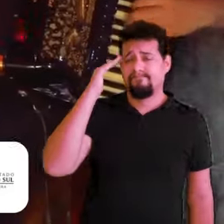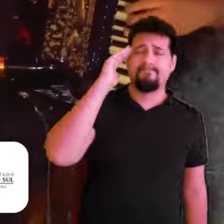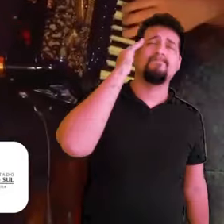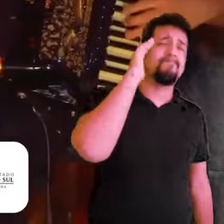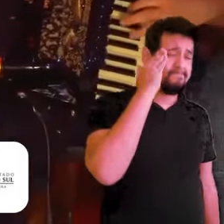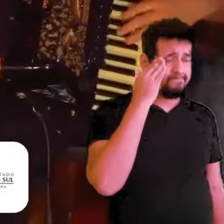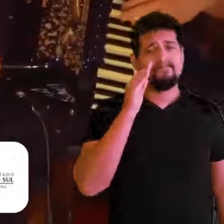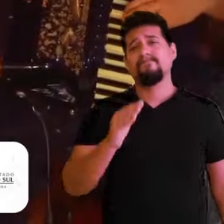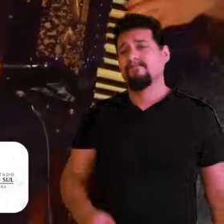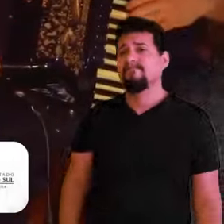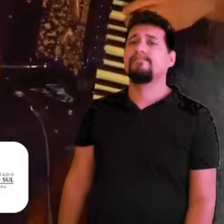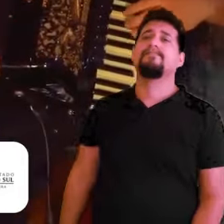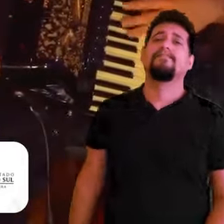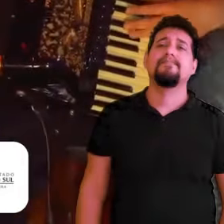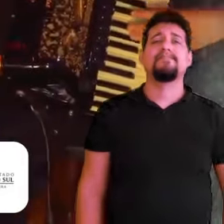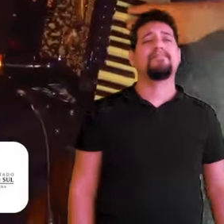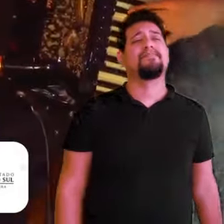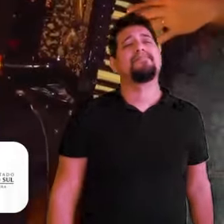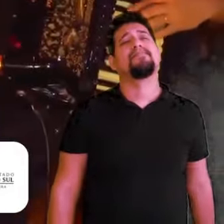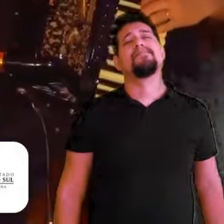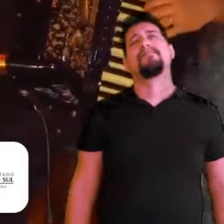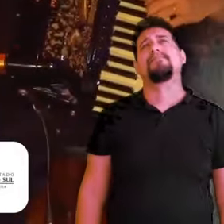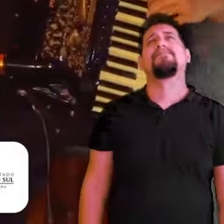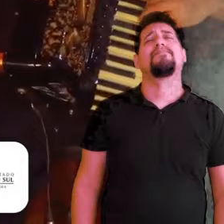duvidar, entender.